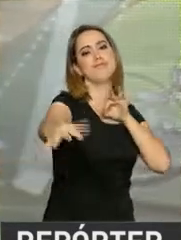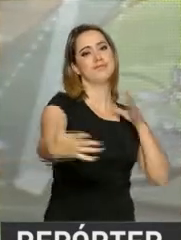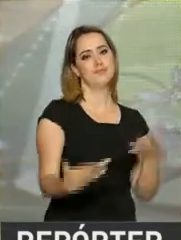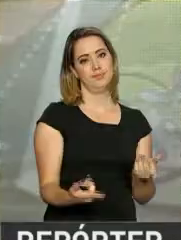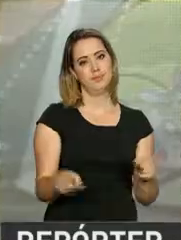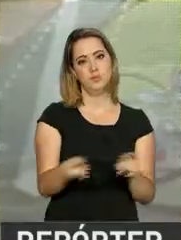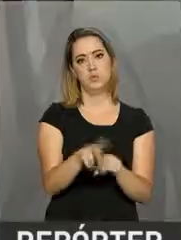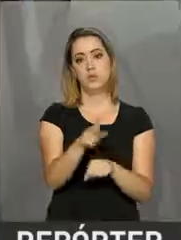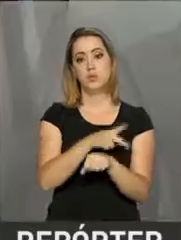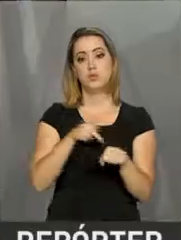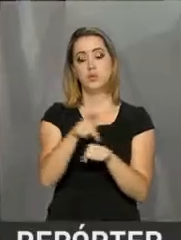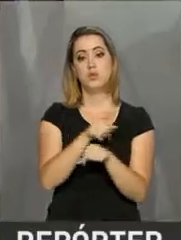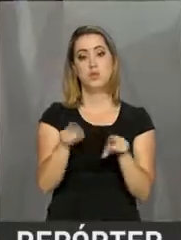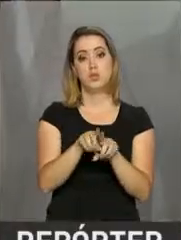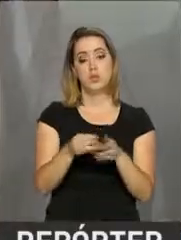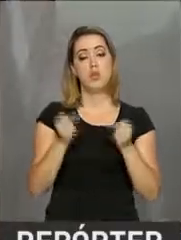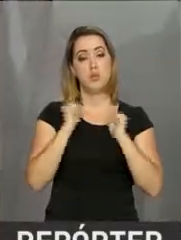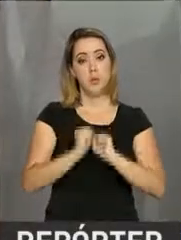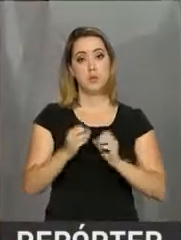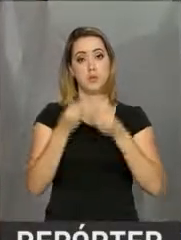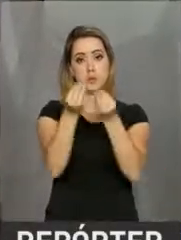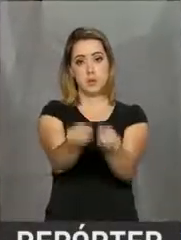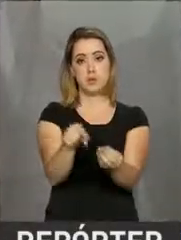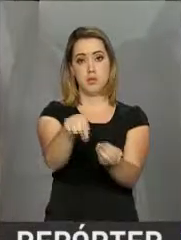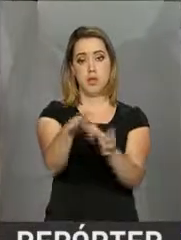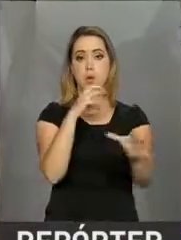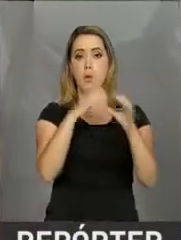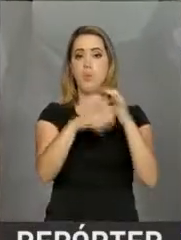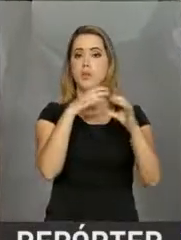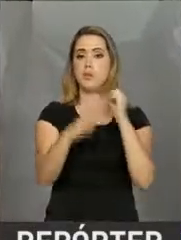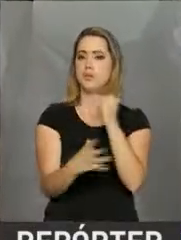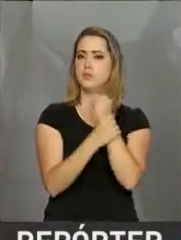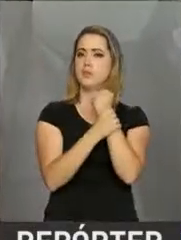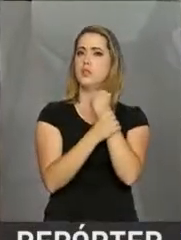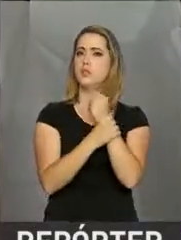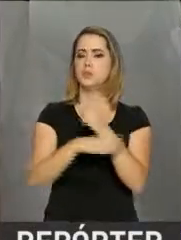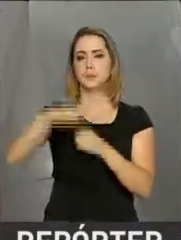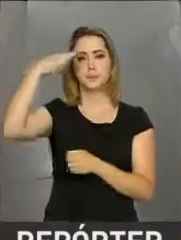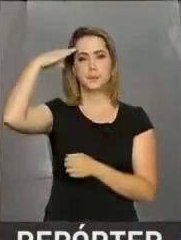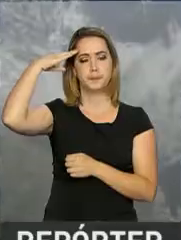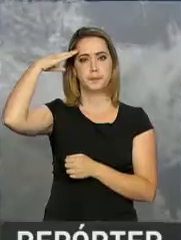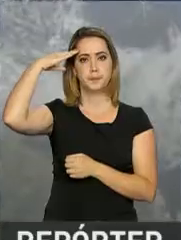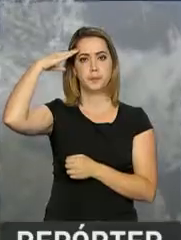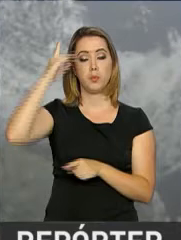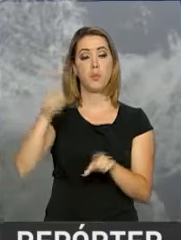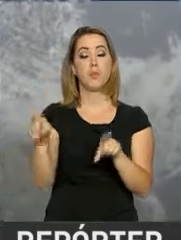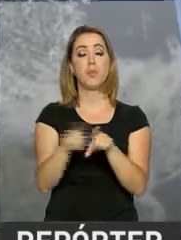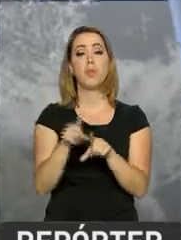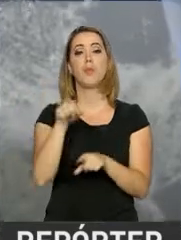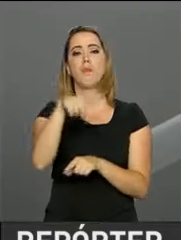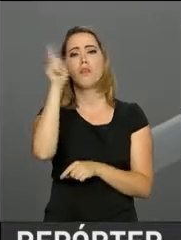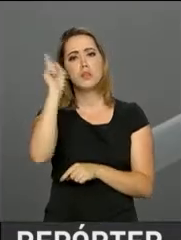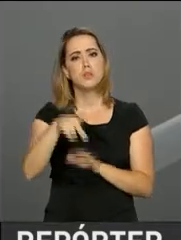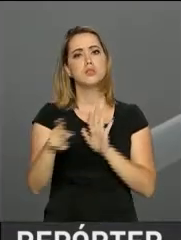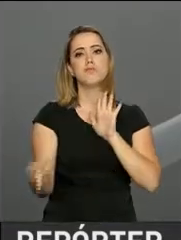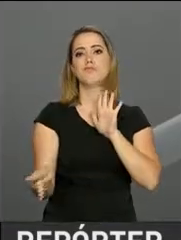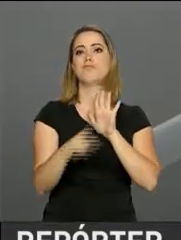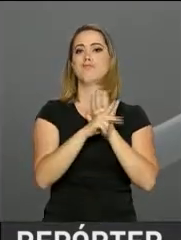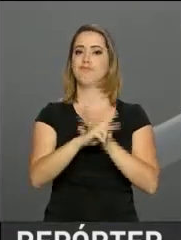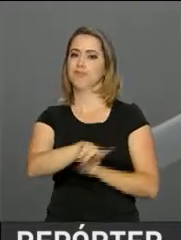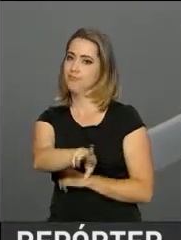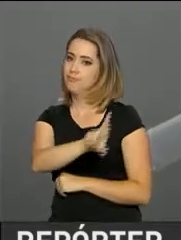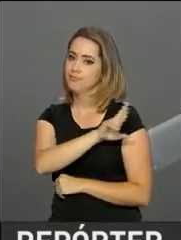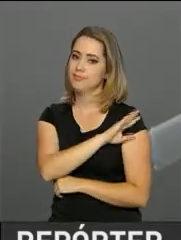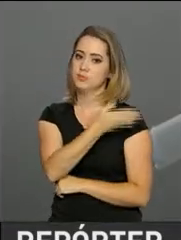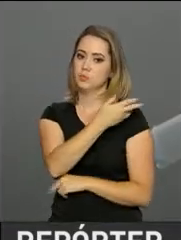acesso do país e garantir uma comunicação mais segura para as forças armadas essa será a função do satélite geoestacionário